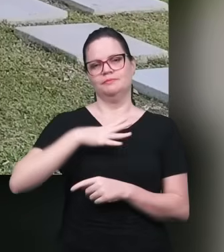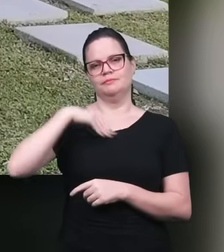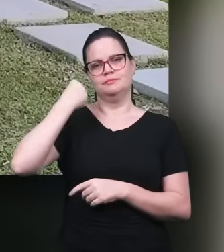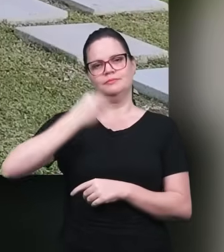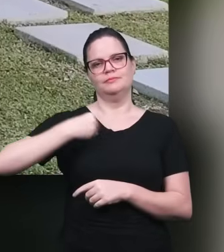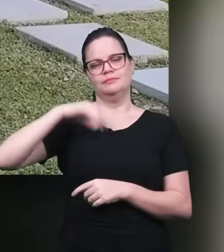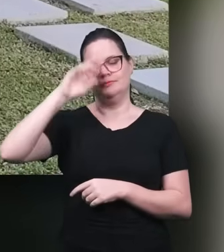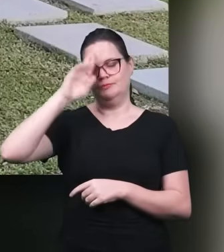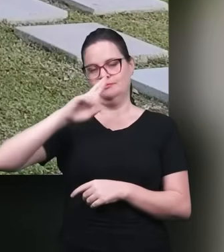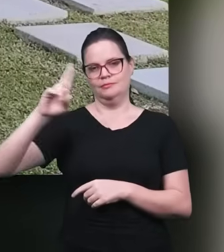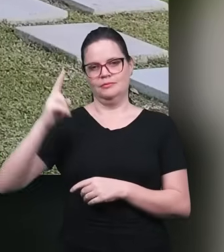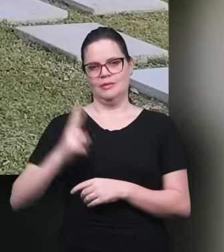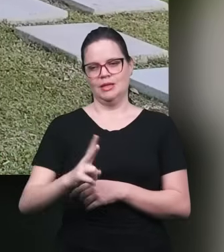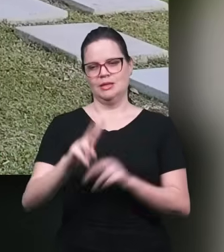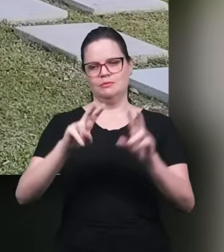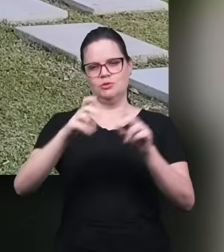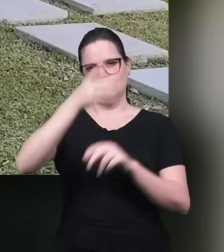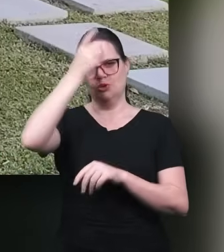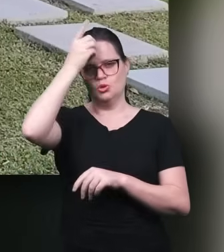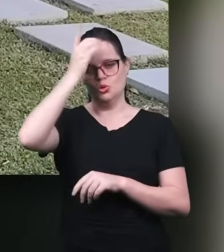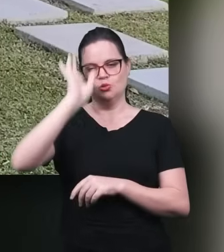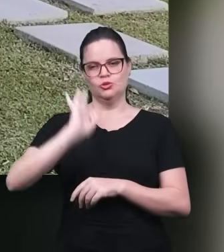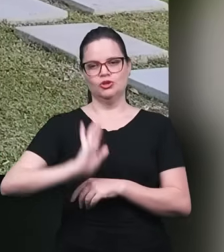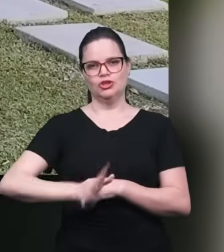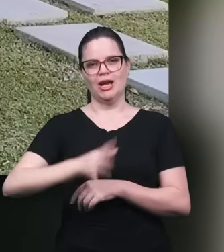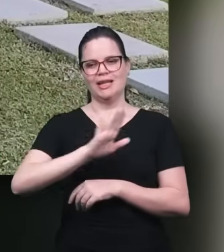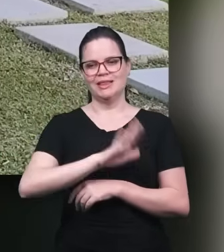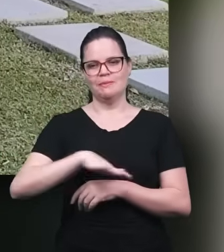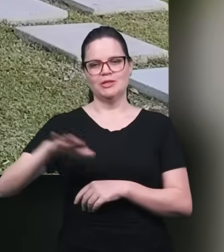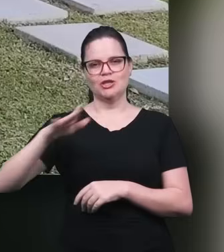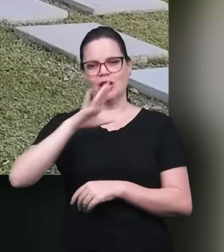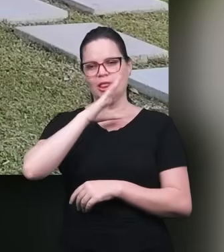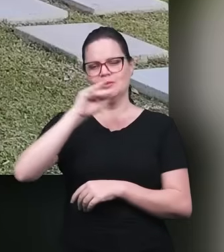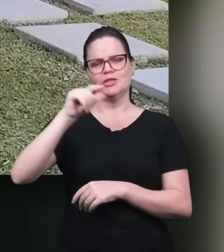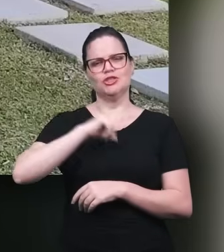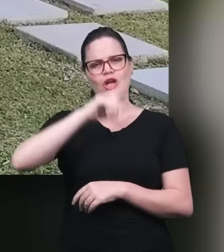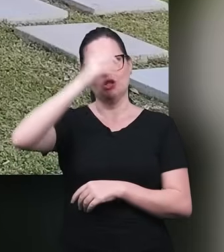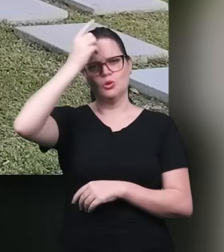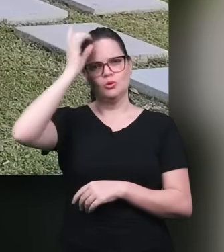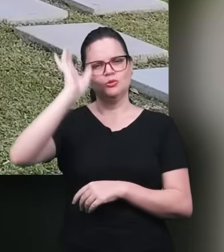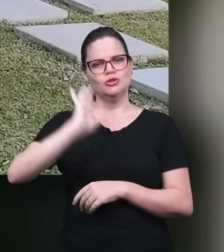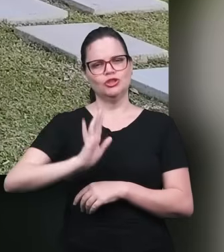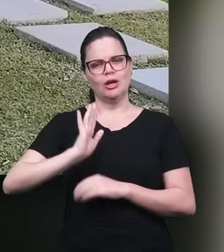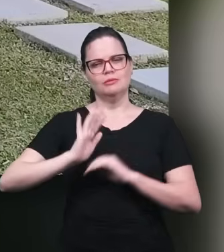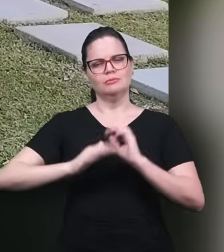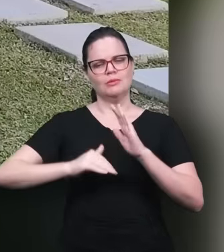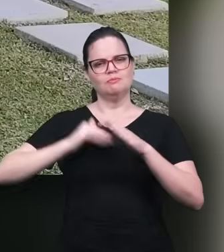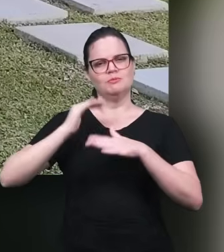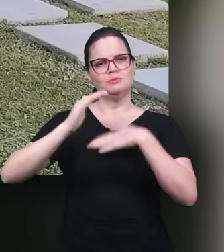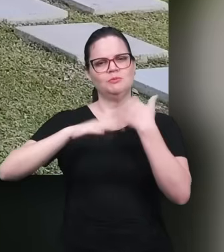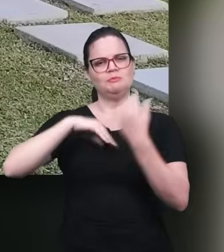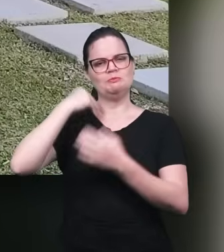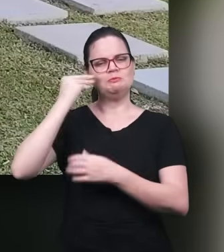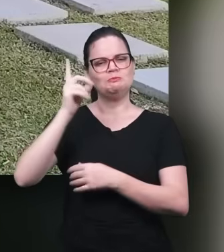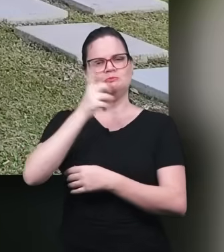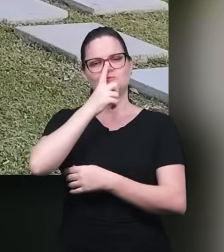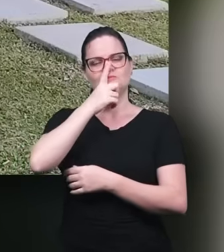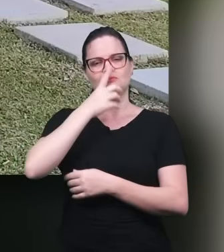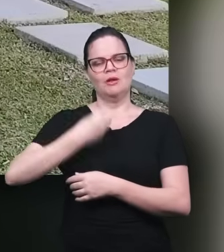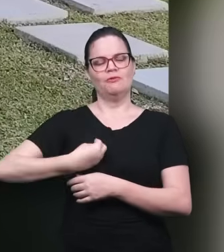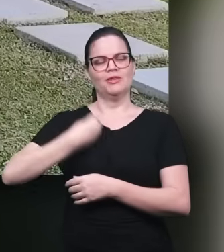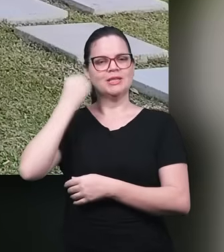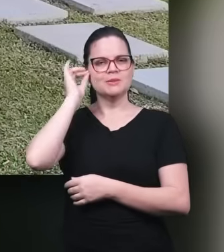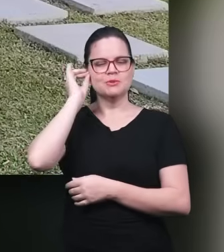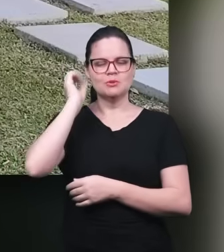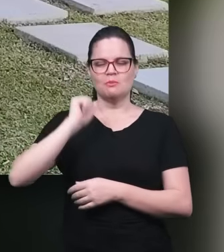com o Senhor, os dons espirituais, já como intermediário, adolescente, foram me levando a experiências espirituais na minha